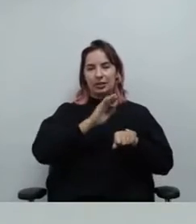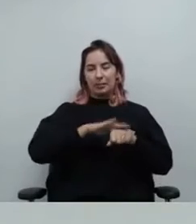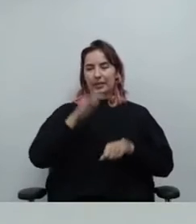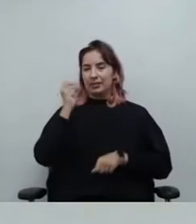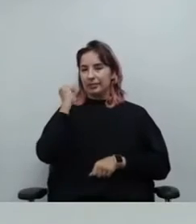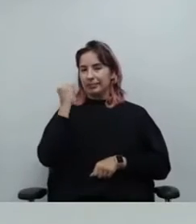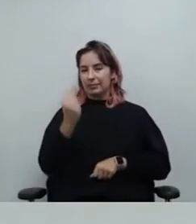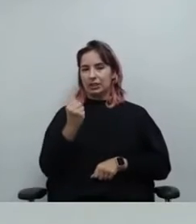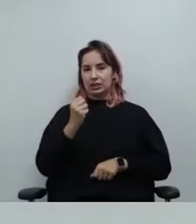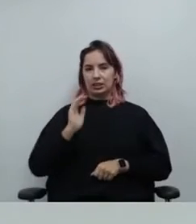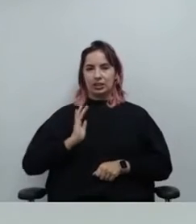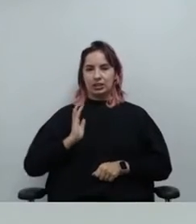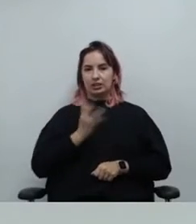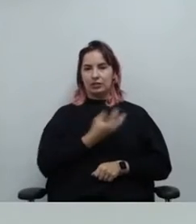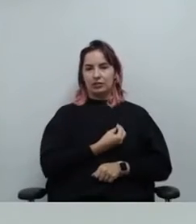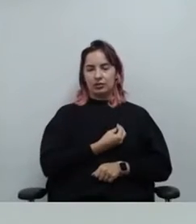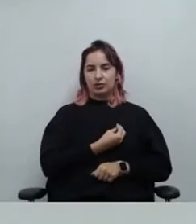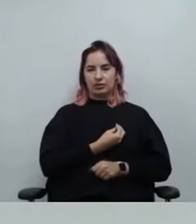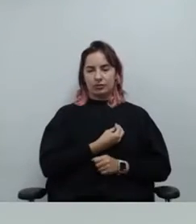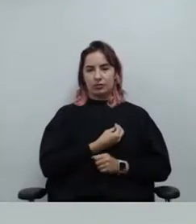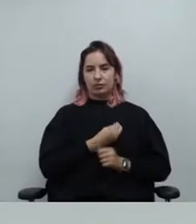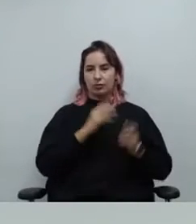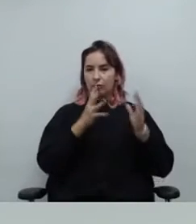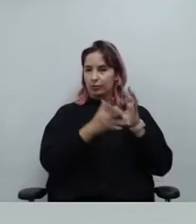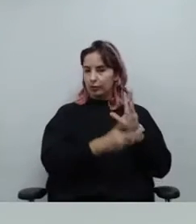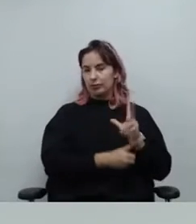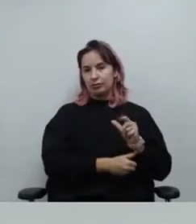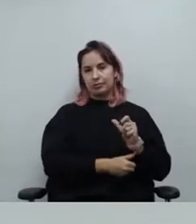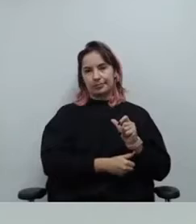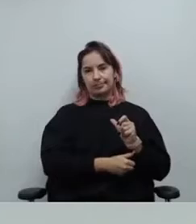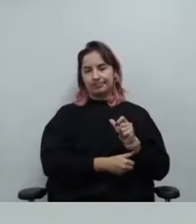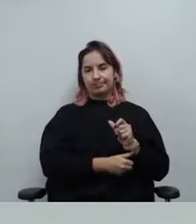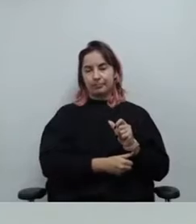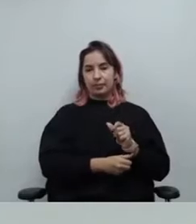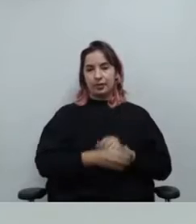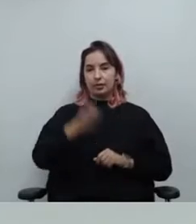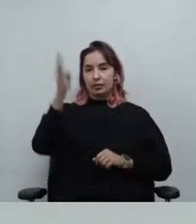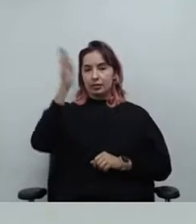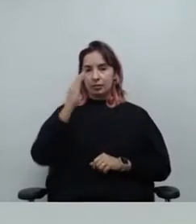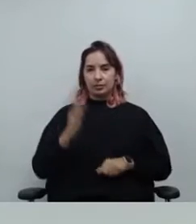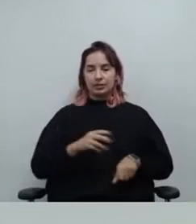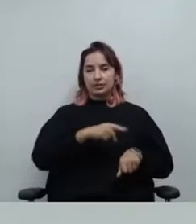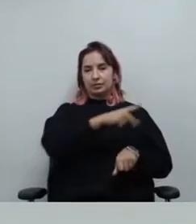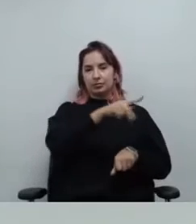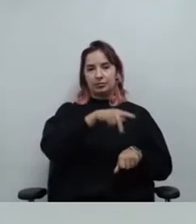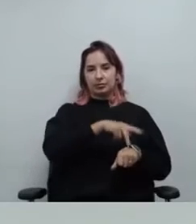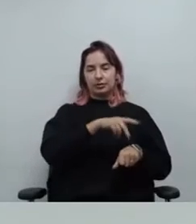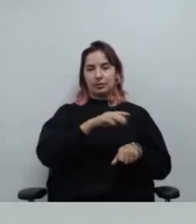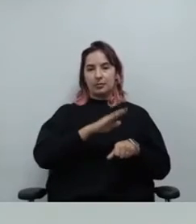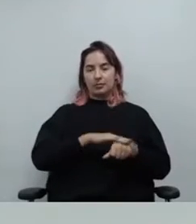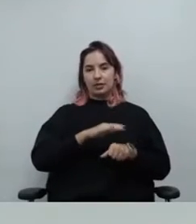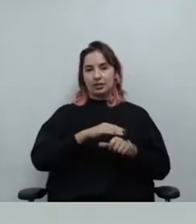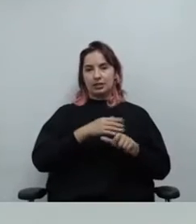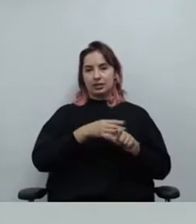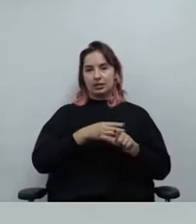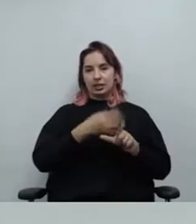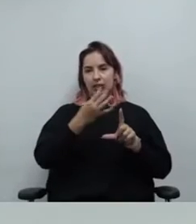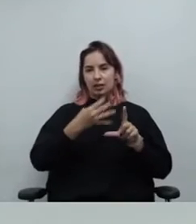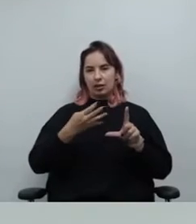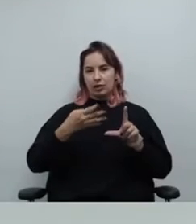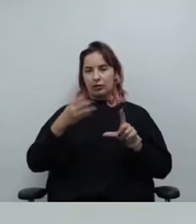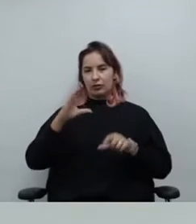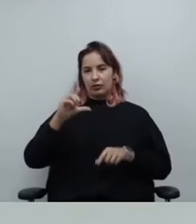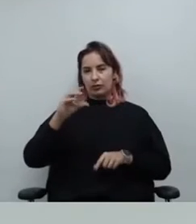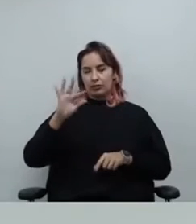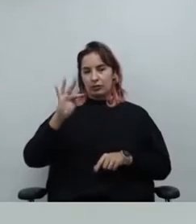assassina transexuais e travestis no mundo. E o Brasil é o país mais LGBTI-fóbico